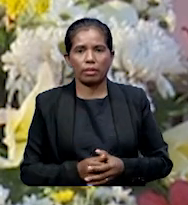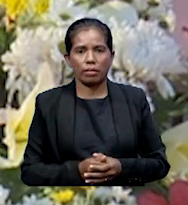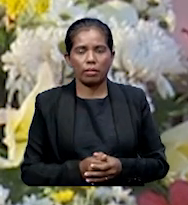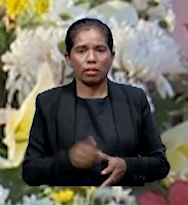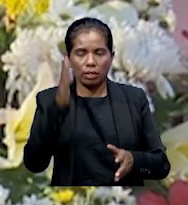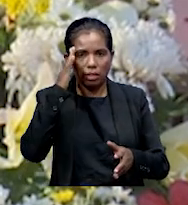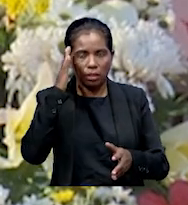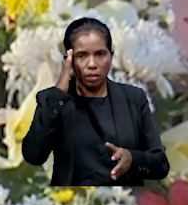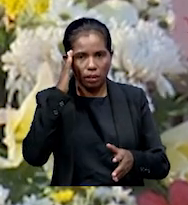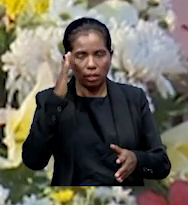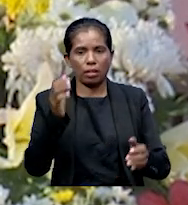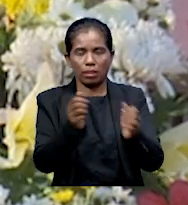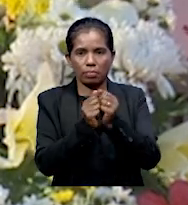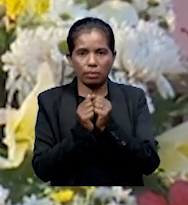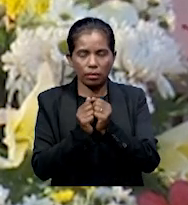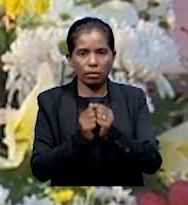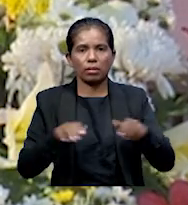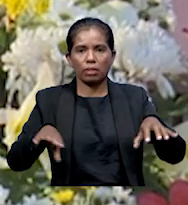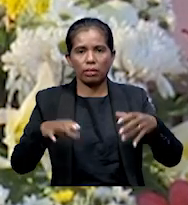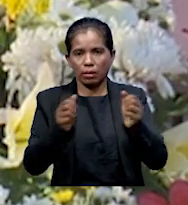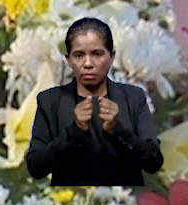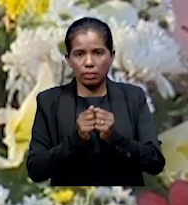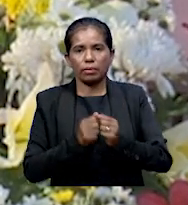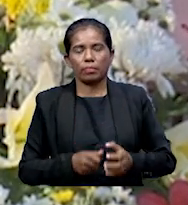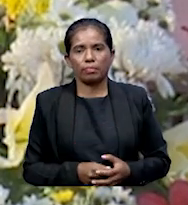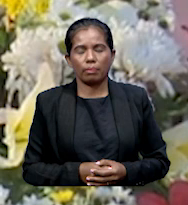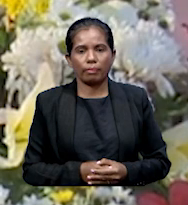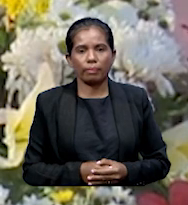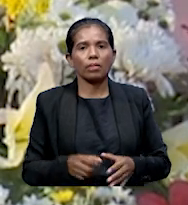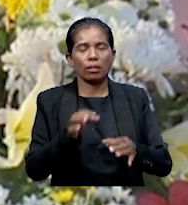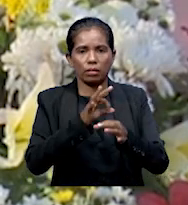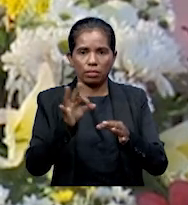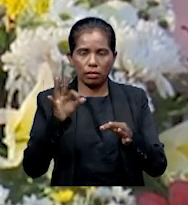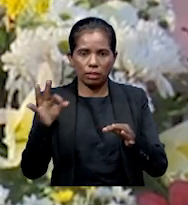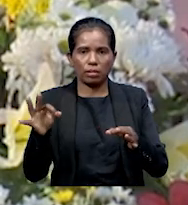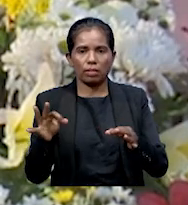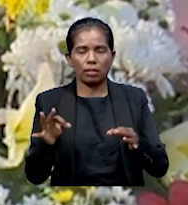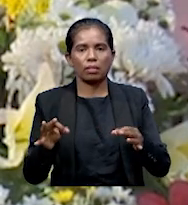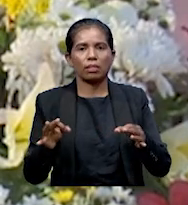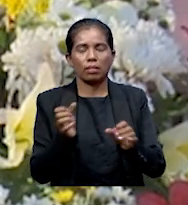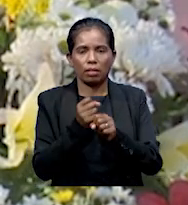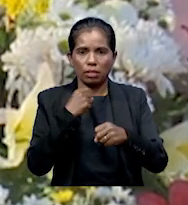hatene karliman serviço amuto, espírito diálogo,